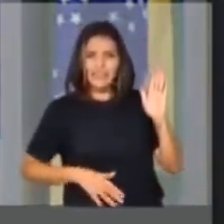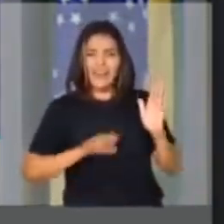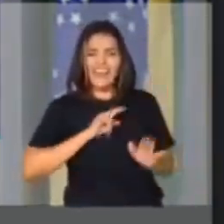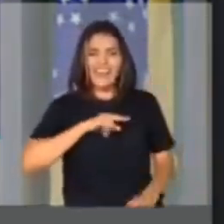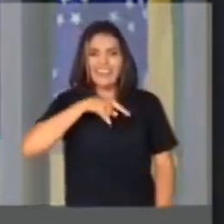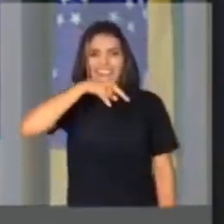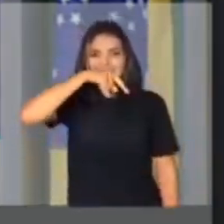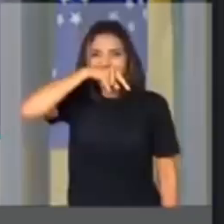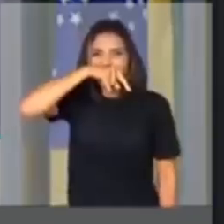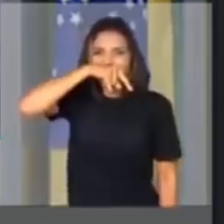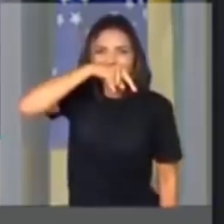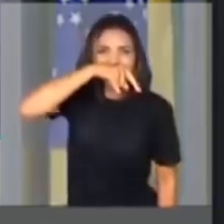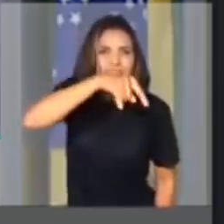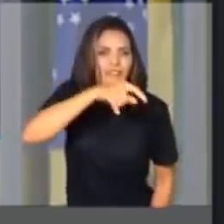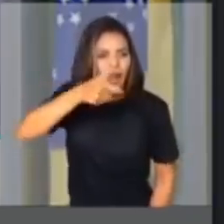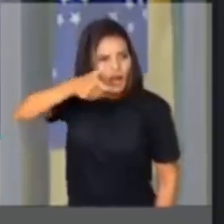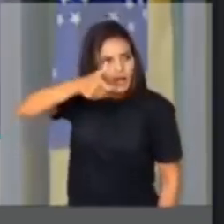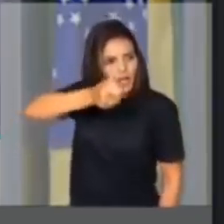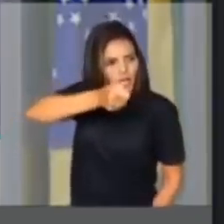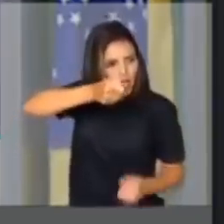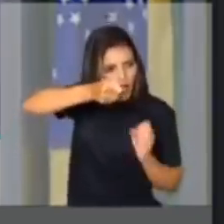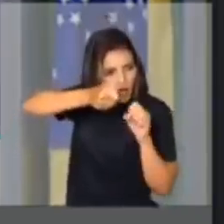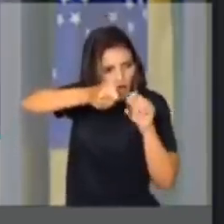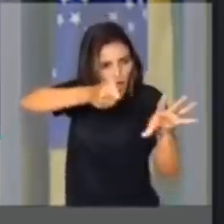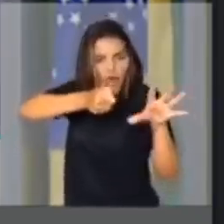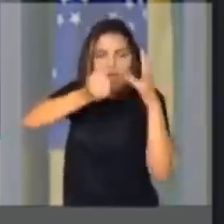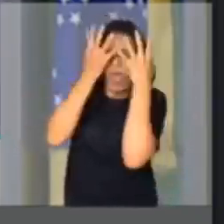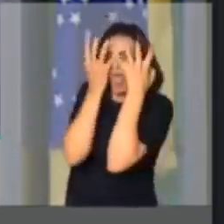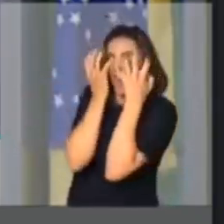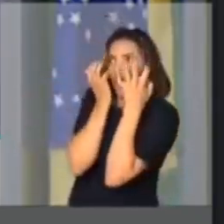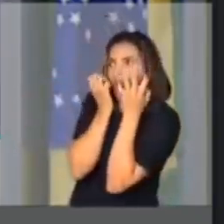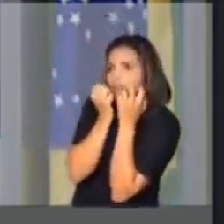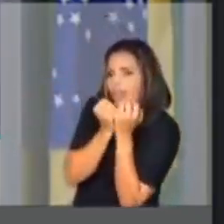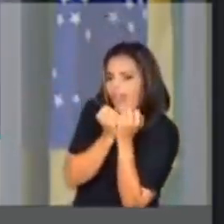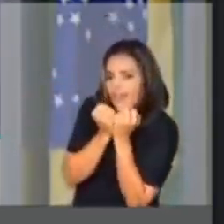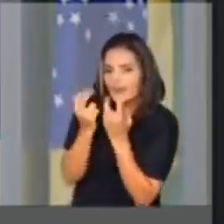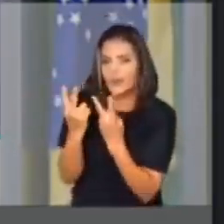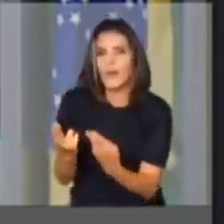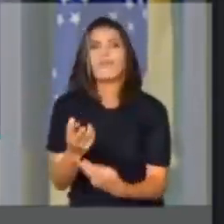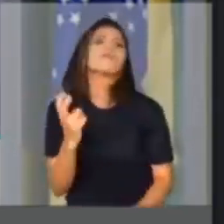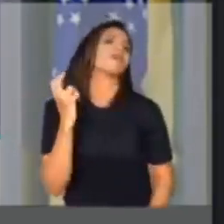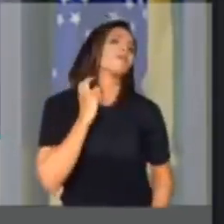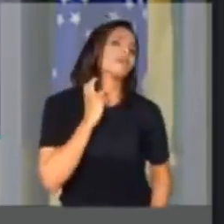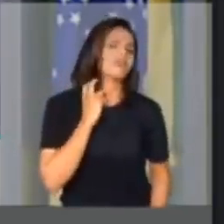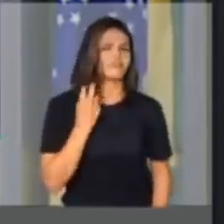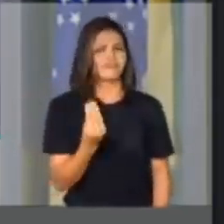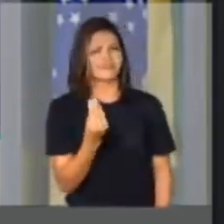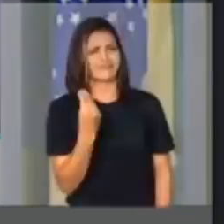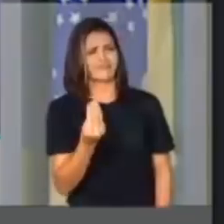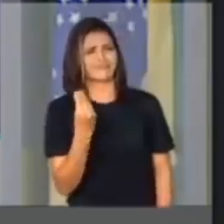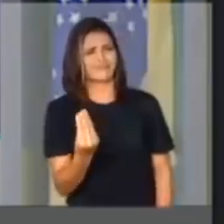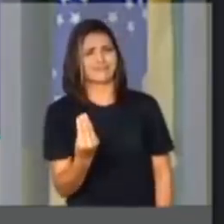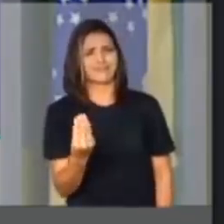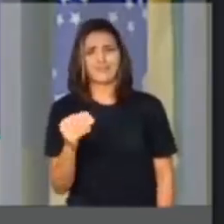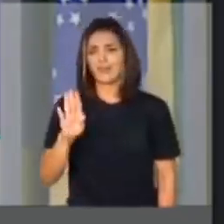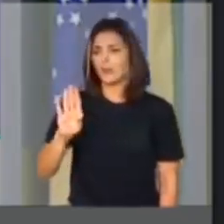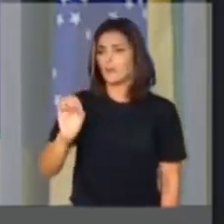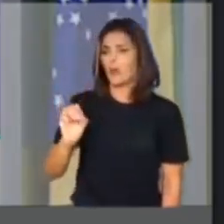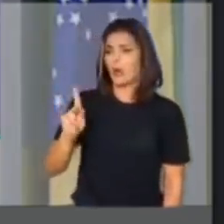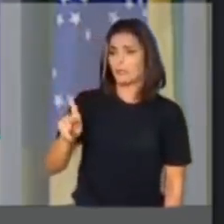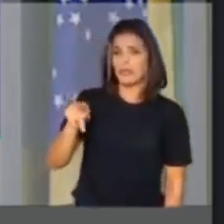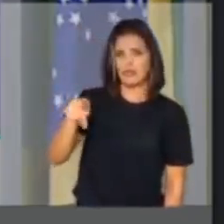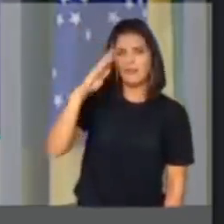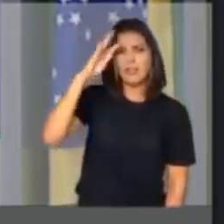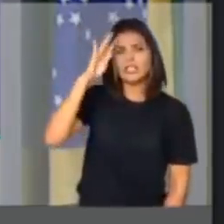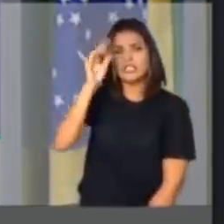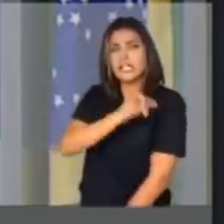a luz do sol fizesse ele derreter automaticamente. Eu imagino, e o parlamentar que afirma esse tipo de coisa é do Rio de Janeiro, o BOPE subindo o